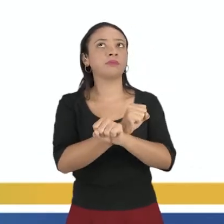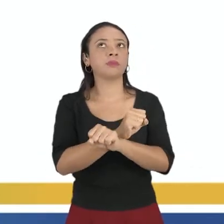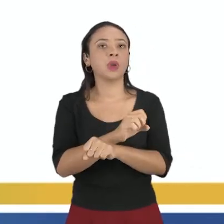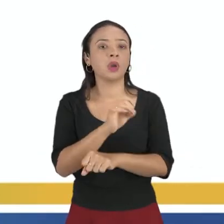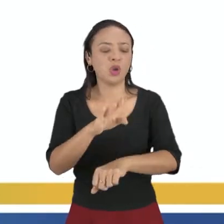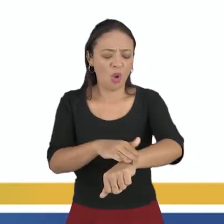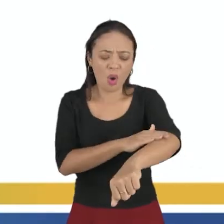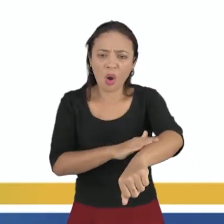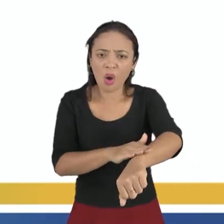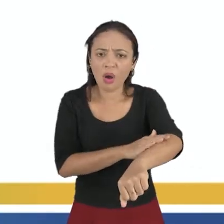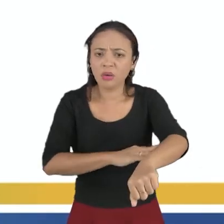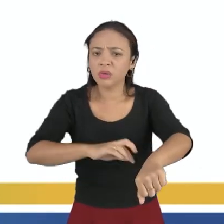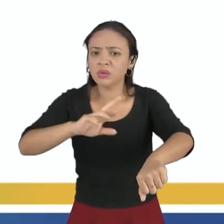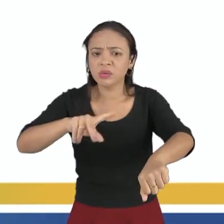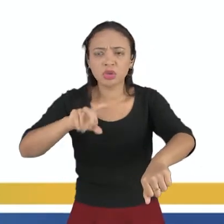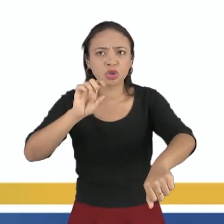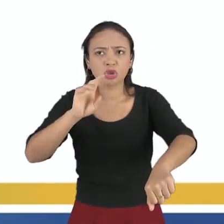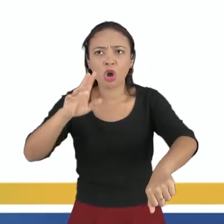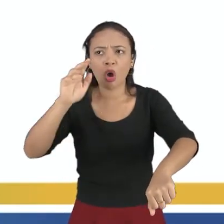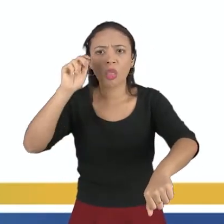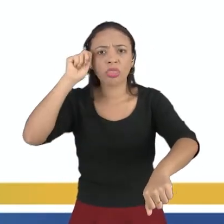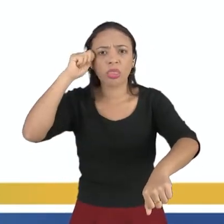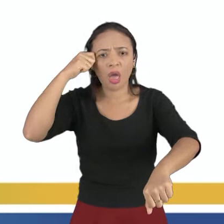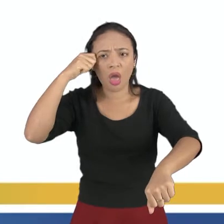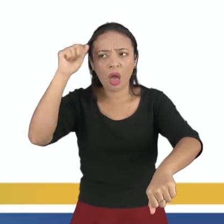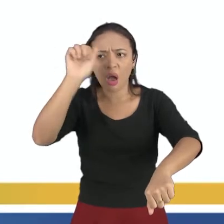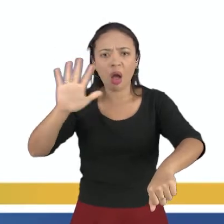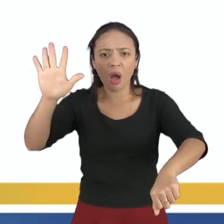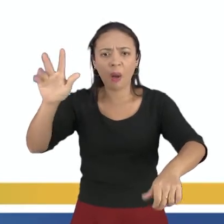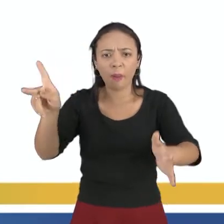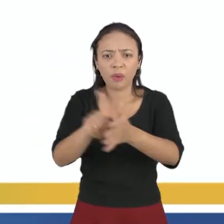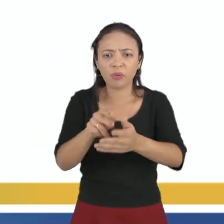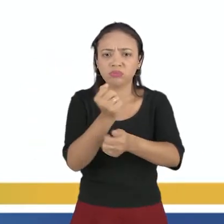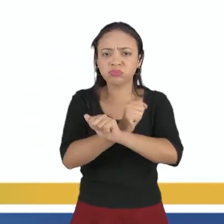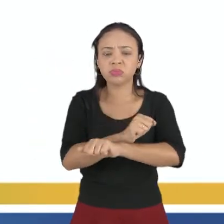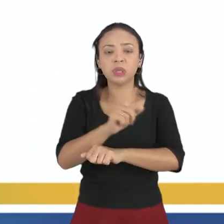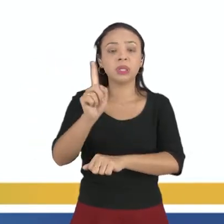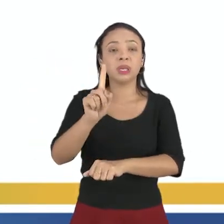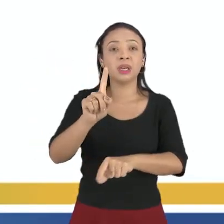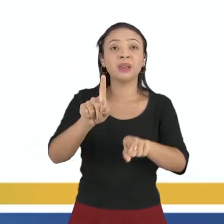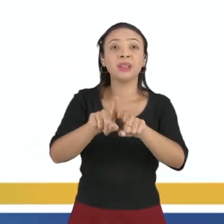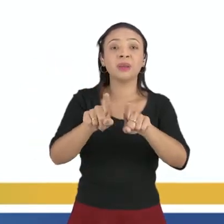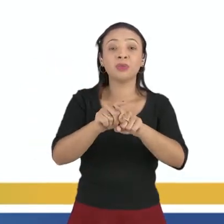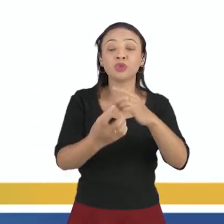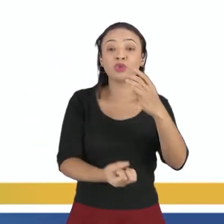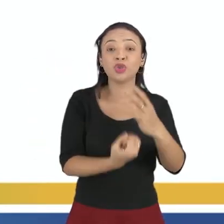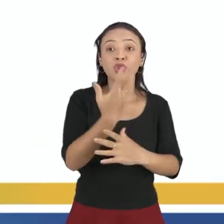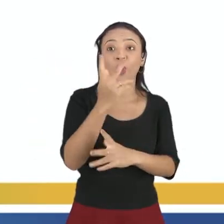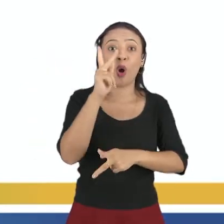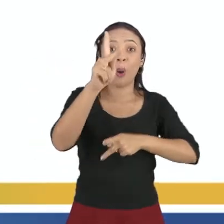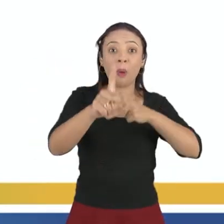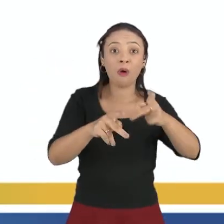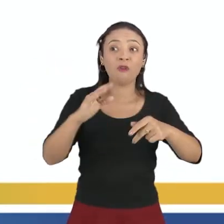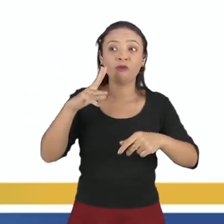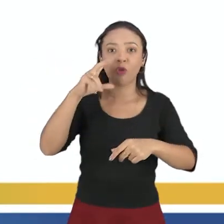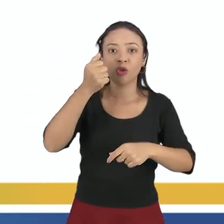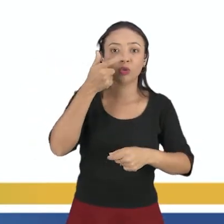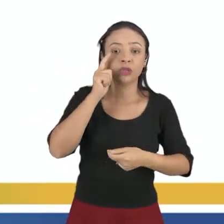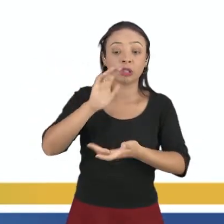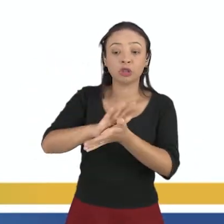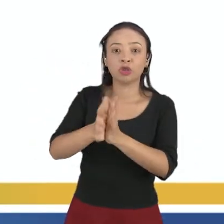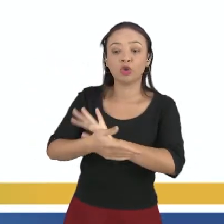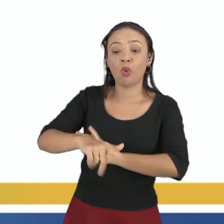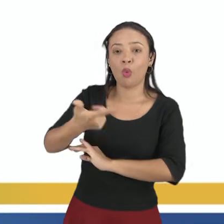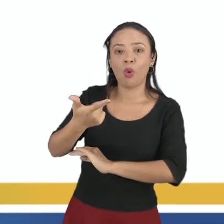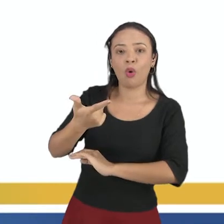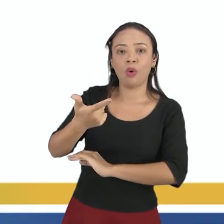para a cor da pele. Não era só os negros africanos que foram escravizados. O trabalho escravo surgia quando um povo mais forte derrotava outro em batalha